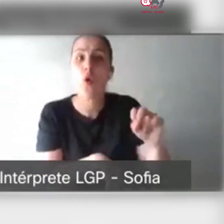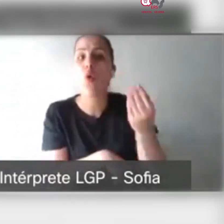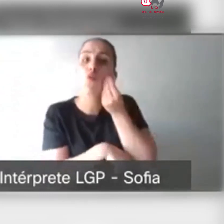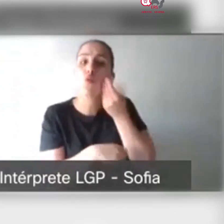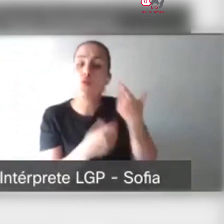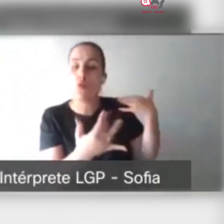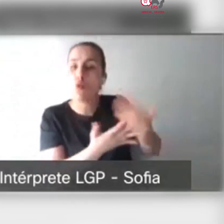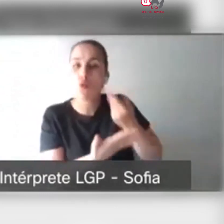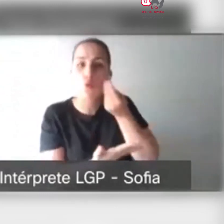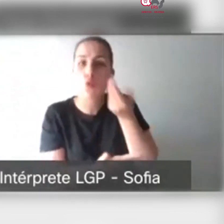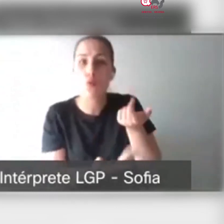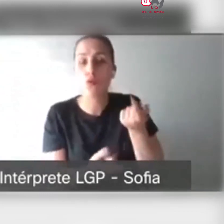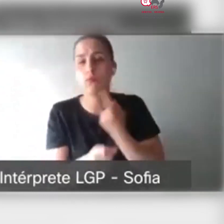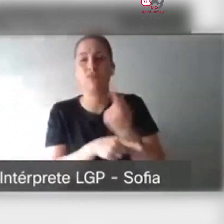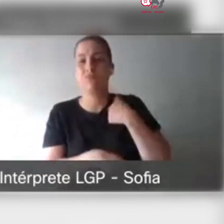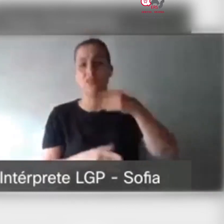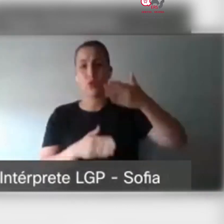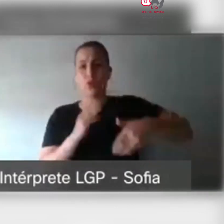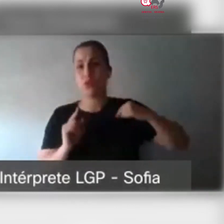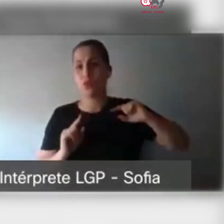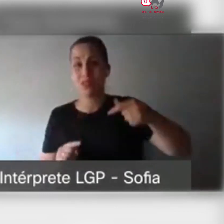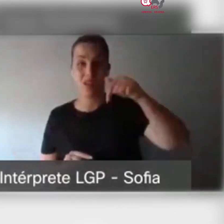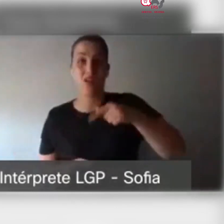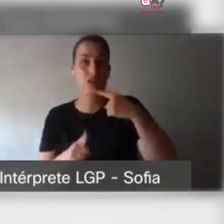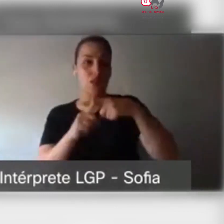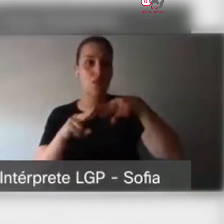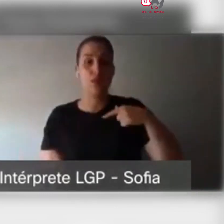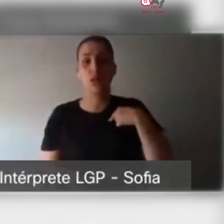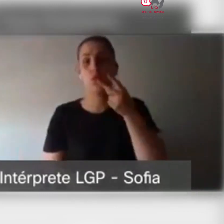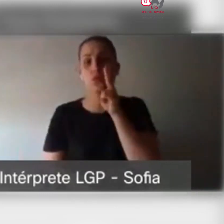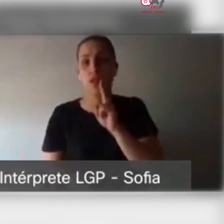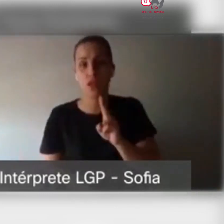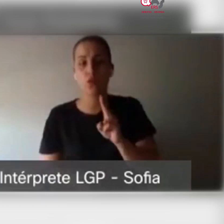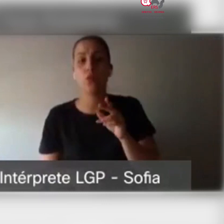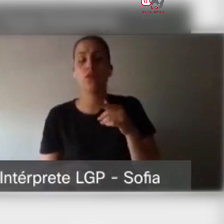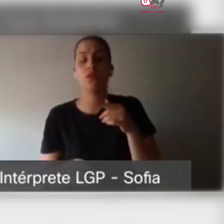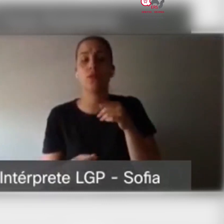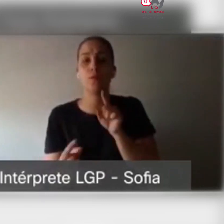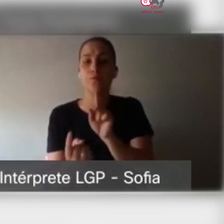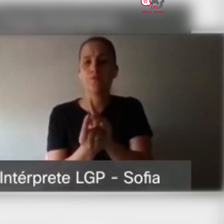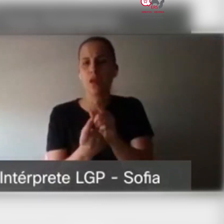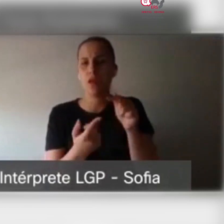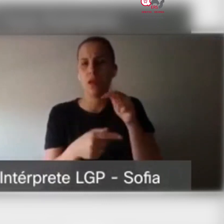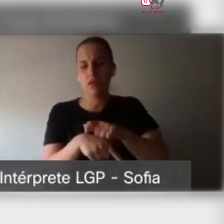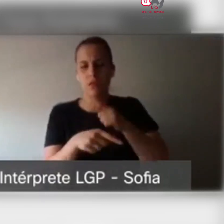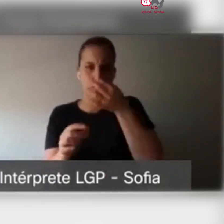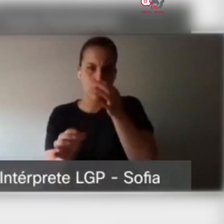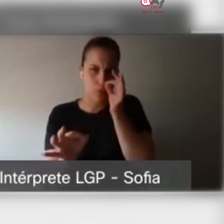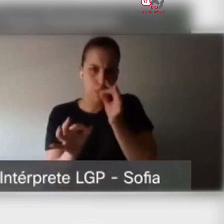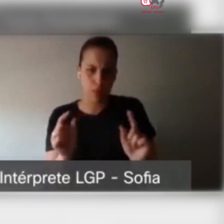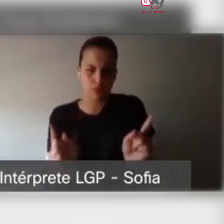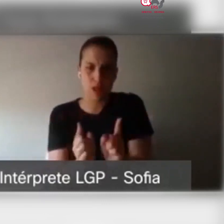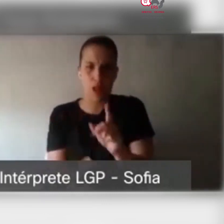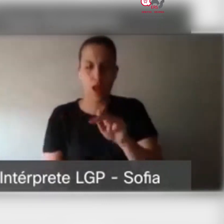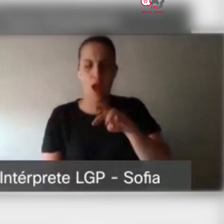estado do doente. Isso acontece todos os dias. Eu, no meu hospital, sou diretor de um centro de ambulatório e nós sabemos que é fundamental,